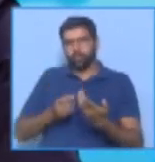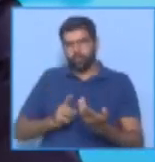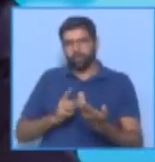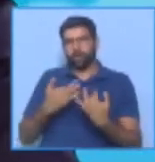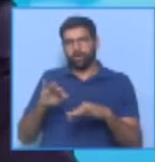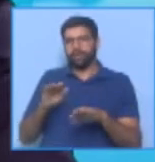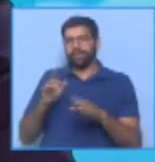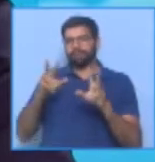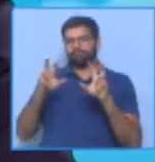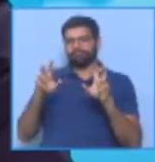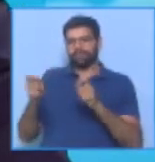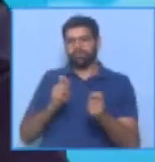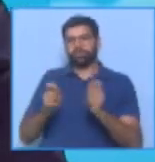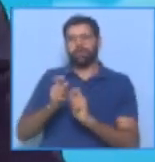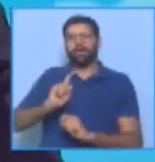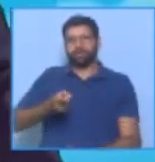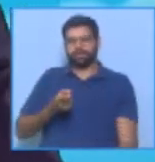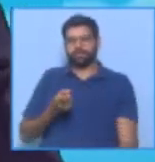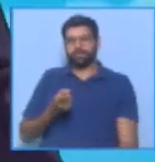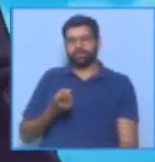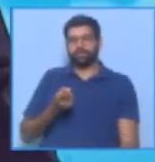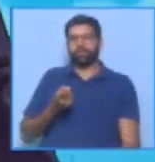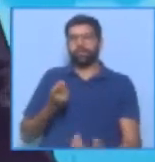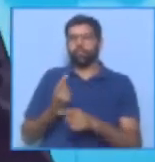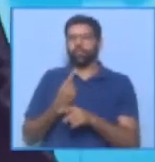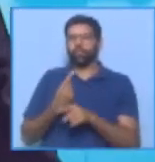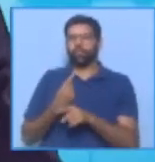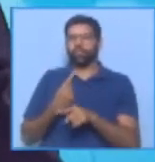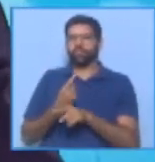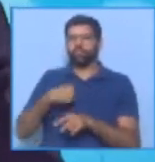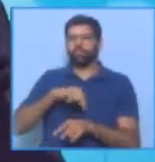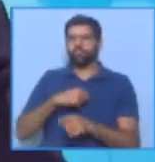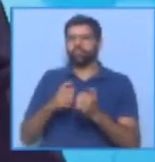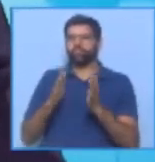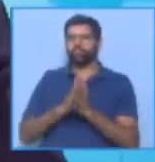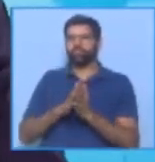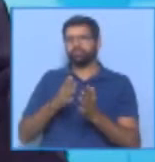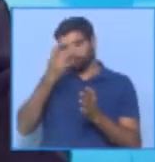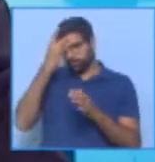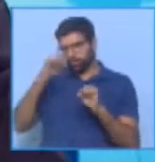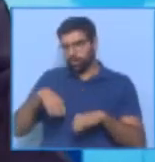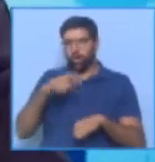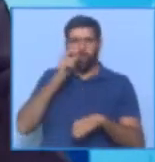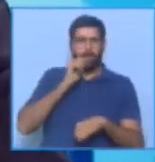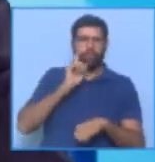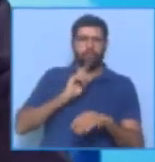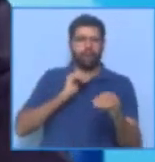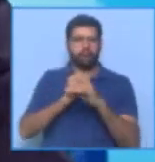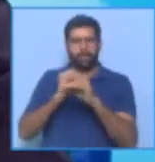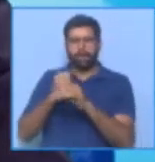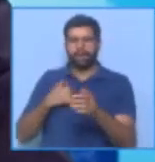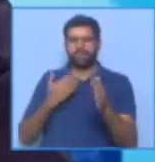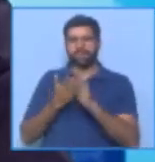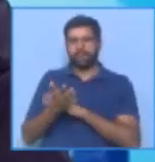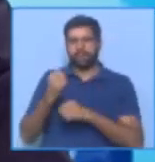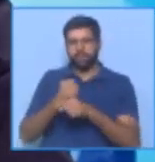causa nesta discussão não é, por isso, essas causas justas com as quais todos estaremos de acordo, a igualdade entre homens e mulheres, de acesso ao